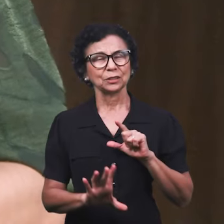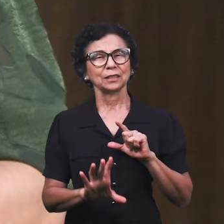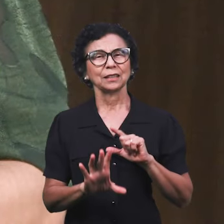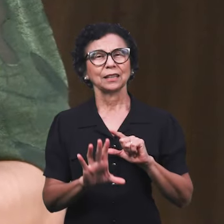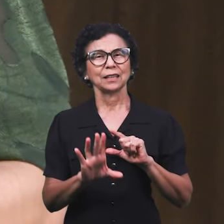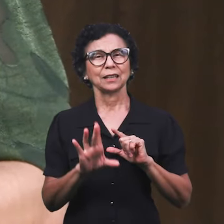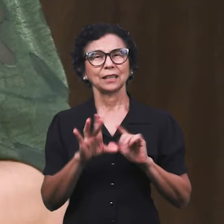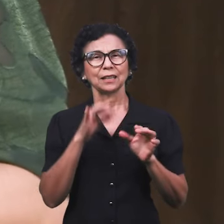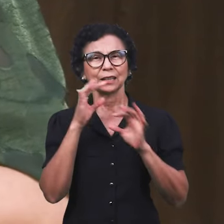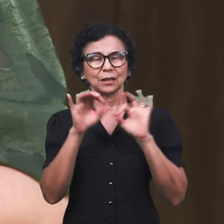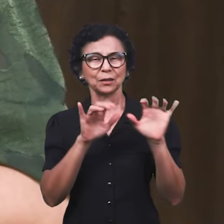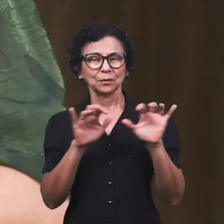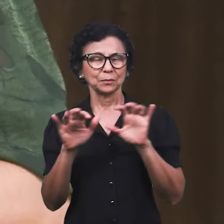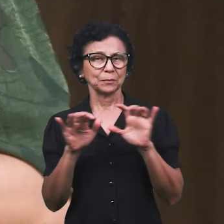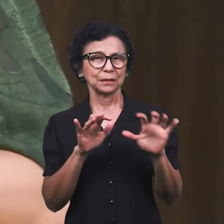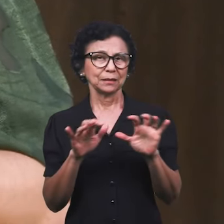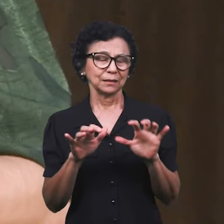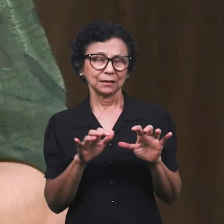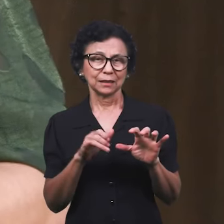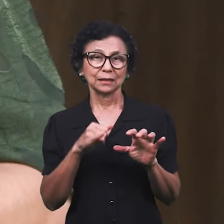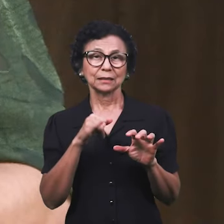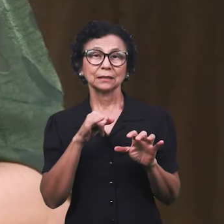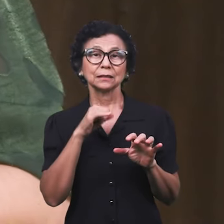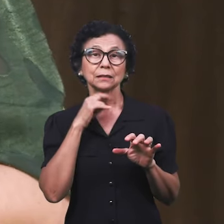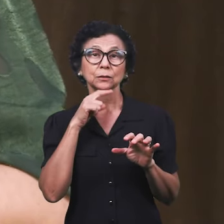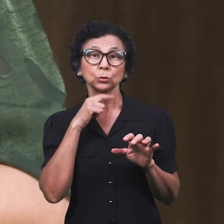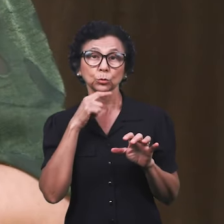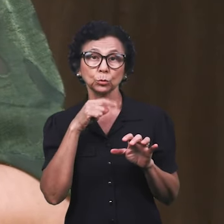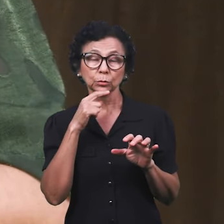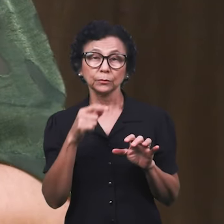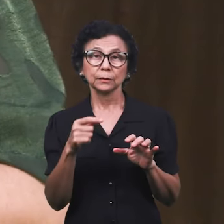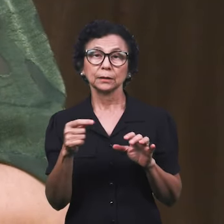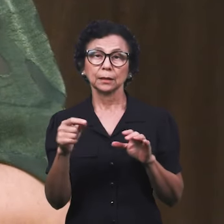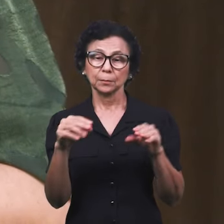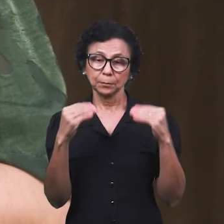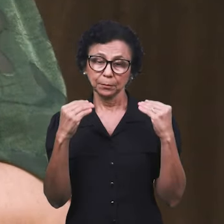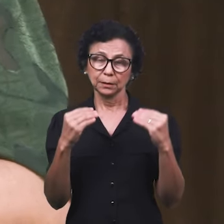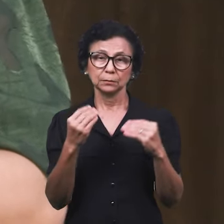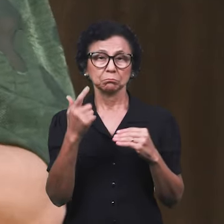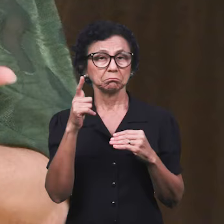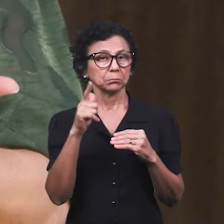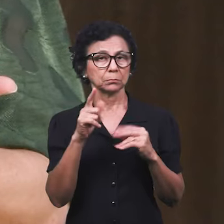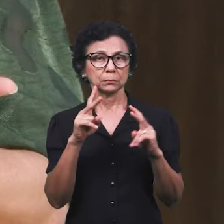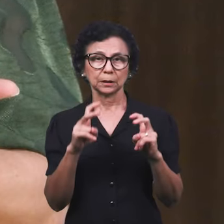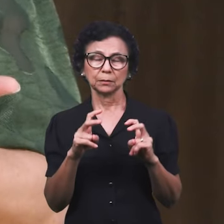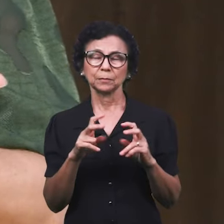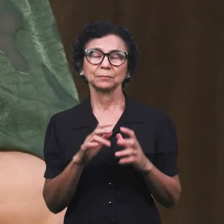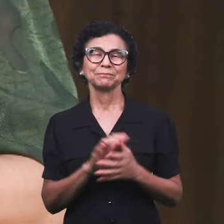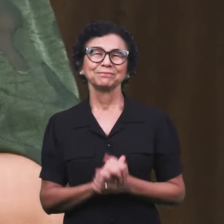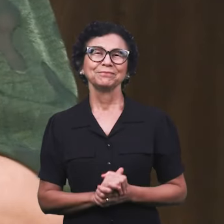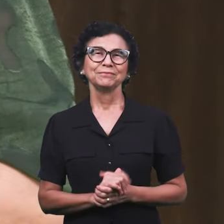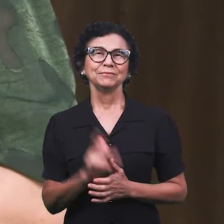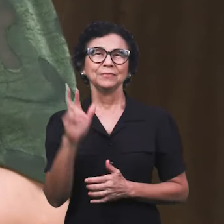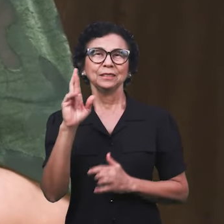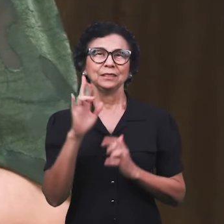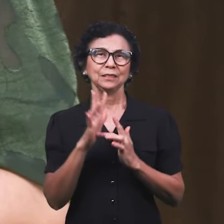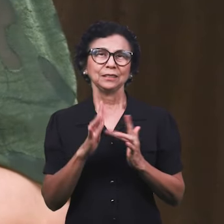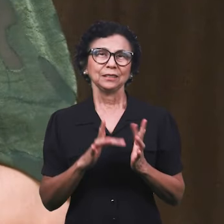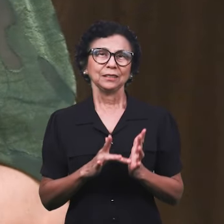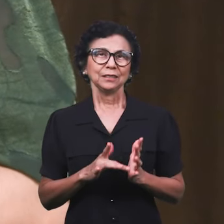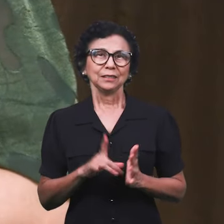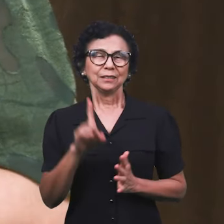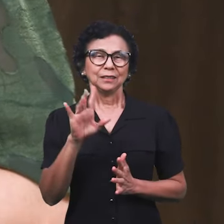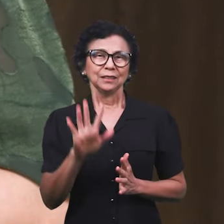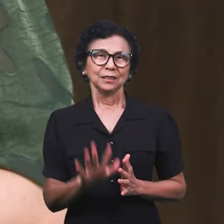sugestões e dúvidas sobre este tema e sobre outros temas que vocês tenham de saúde. A paz do Senhor, que Deus te abençoe